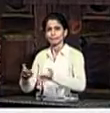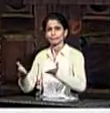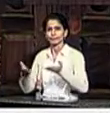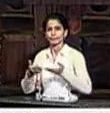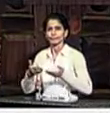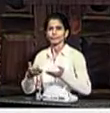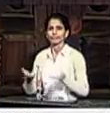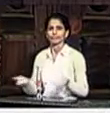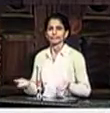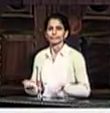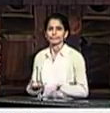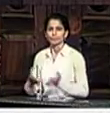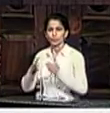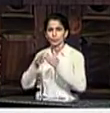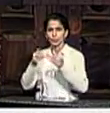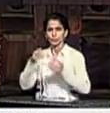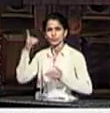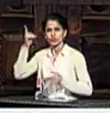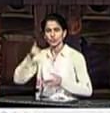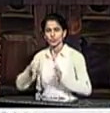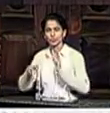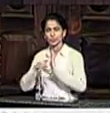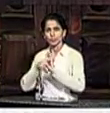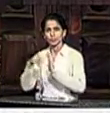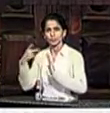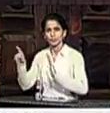seus direitos.